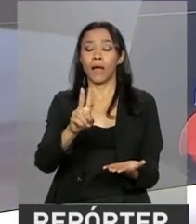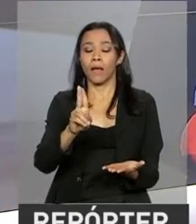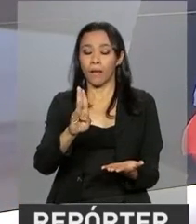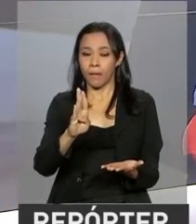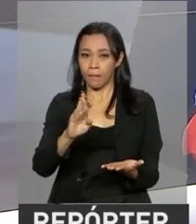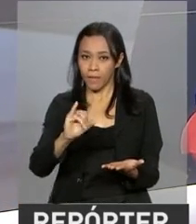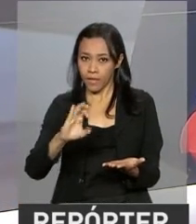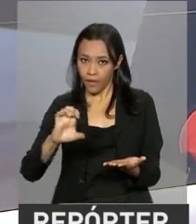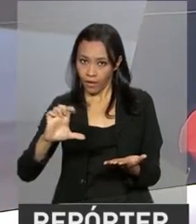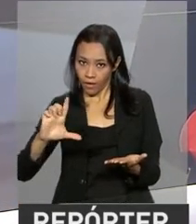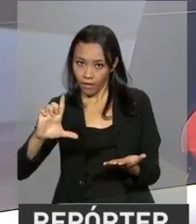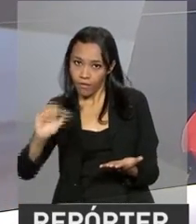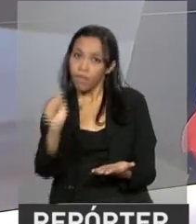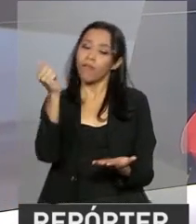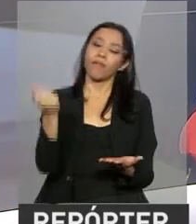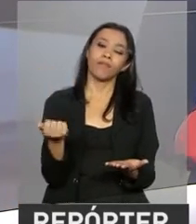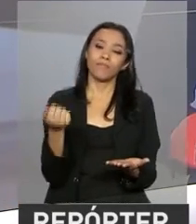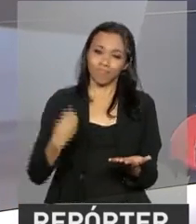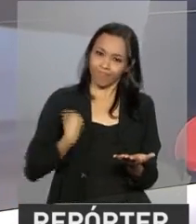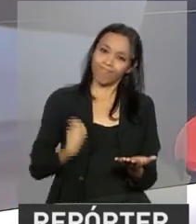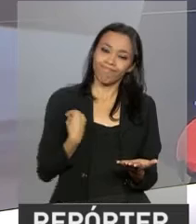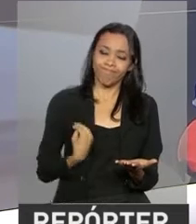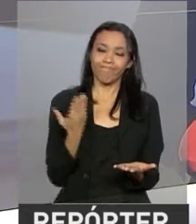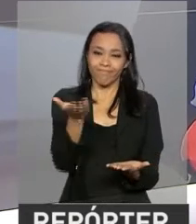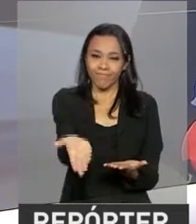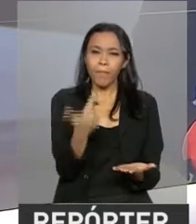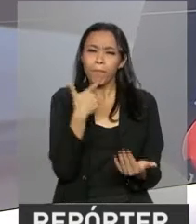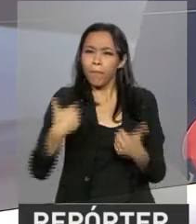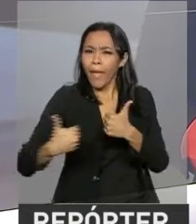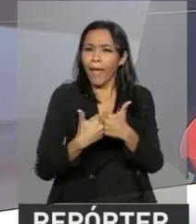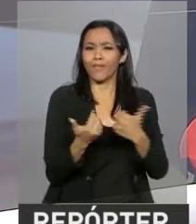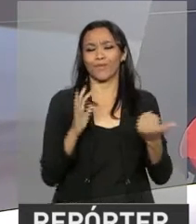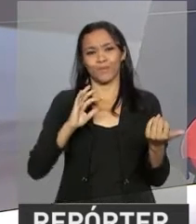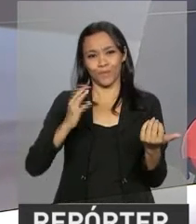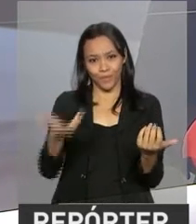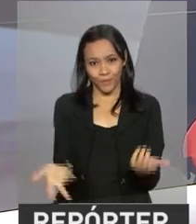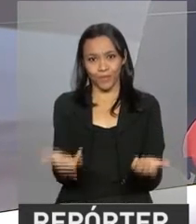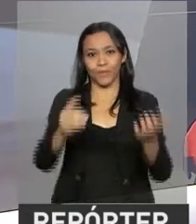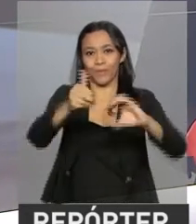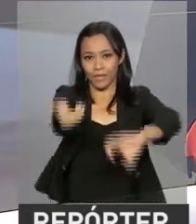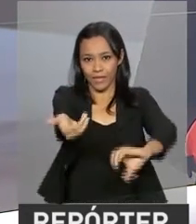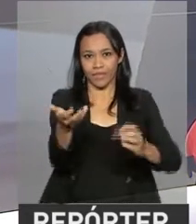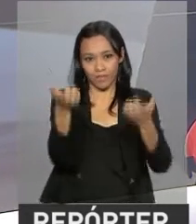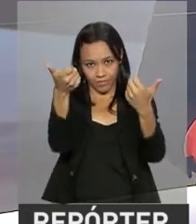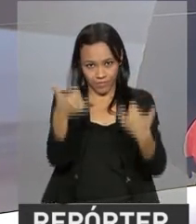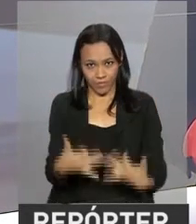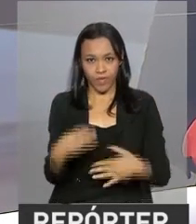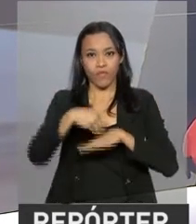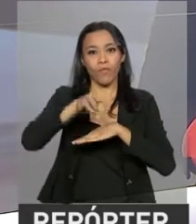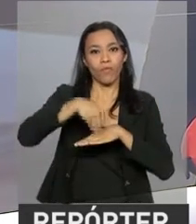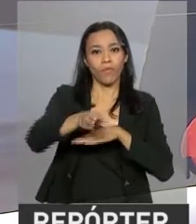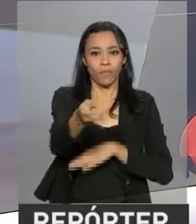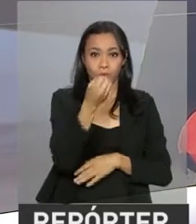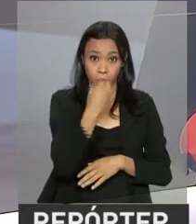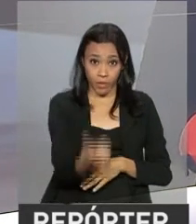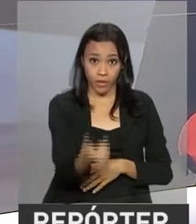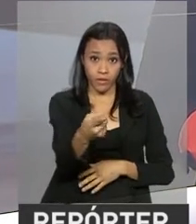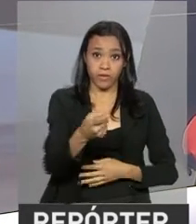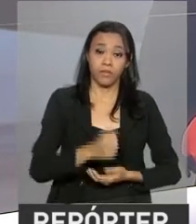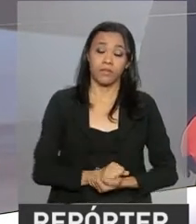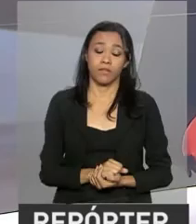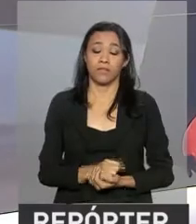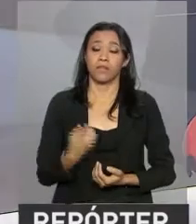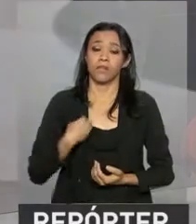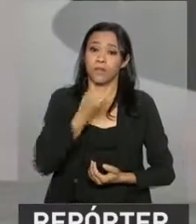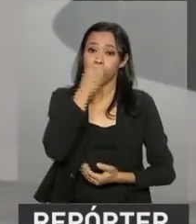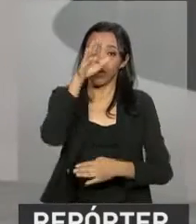ali pertinho do Congresso, que tem as informações sobre a agenda do presidente em exercício Michel Temer. Gabriela, tudo bem? Oi, Leandro, tudo